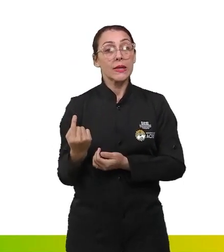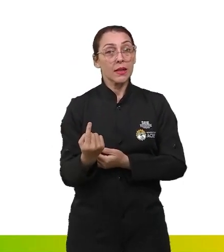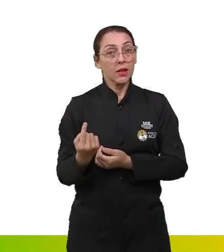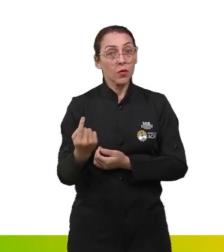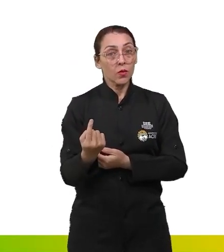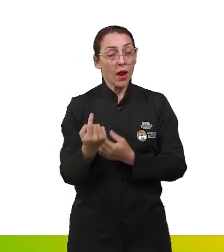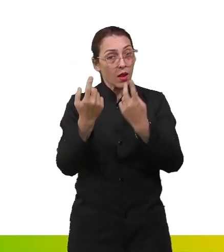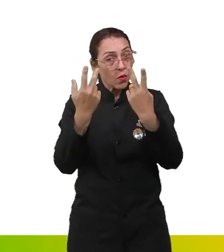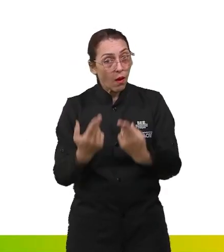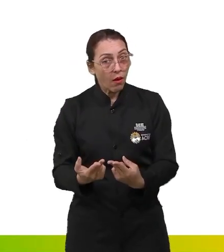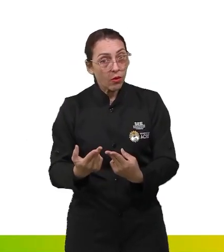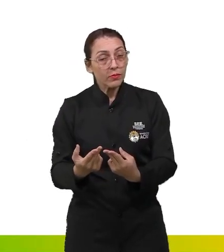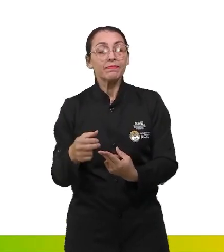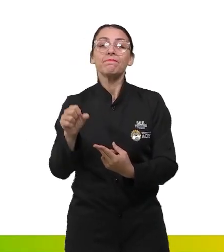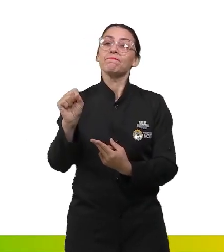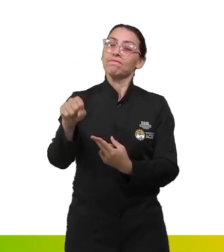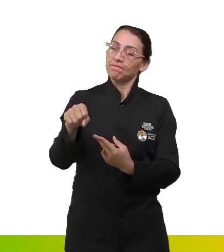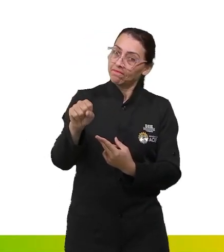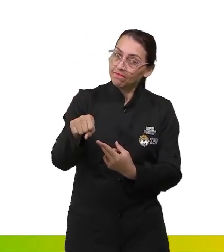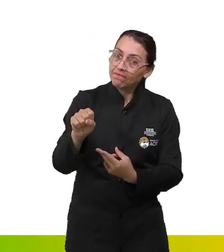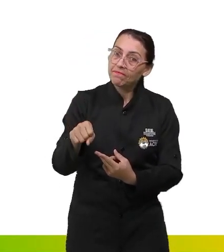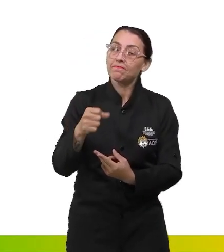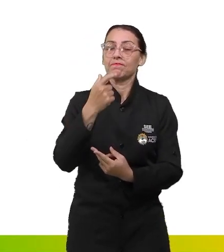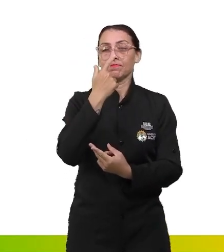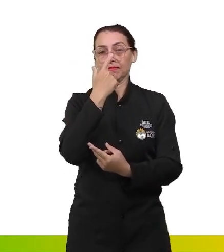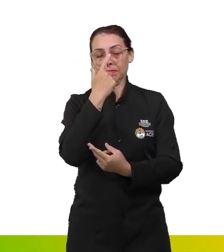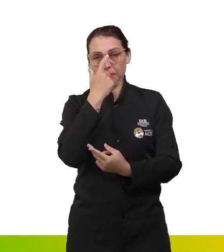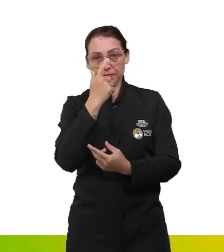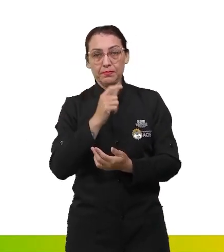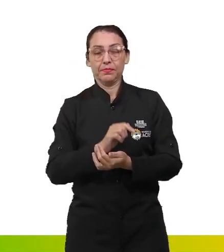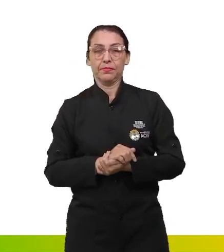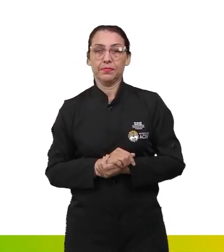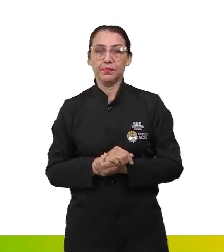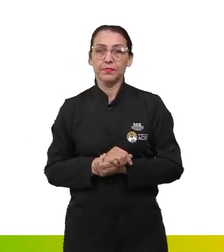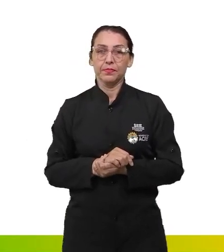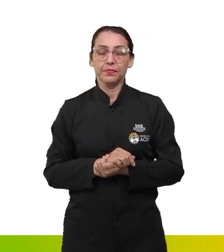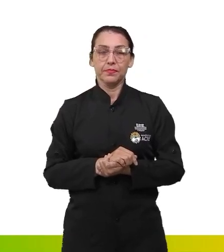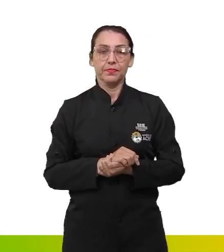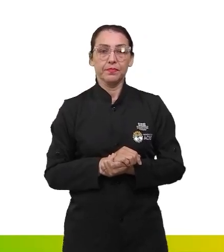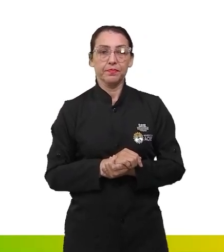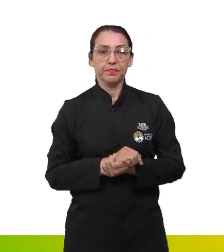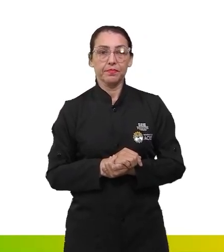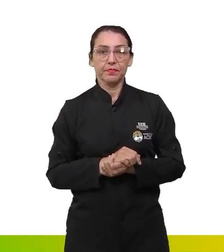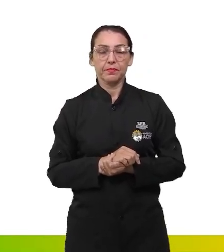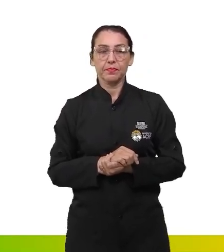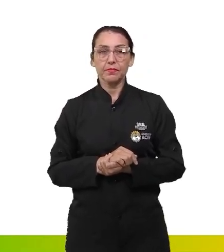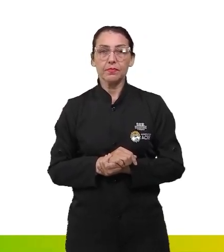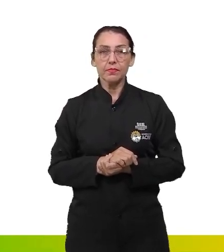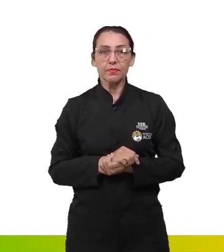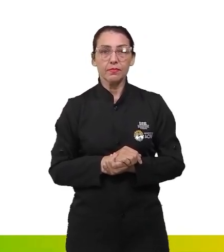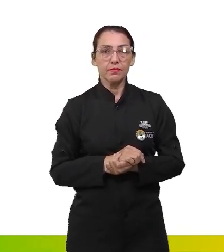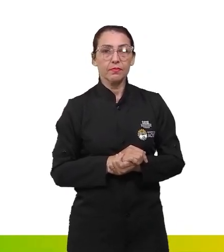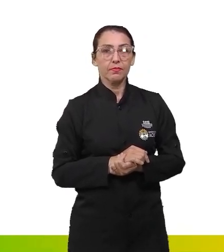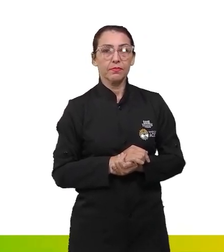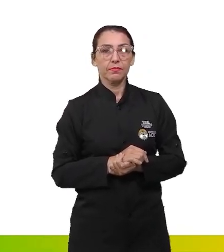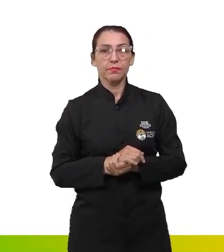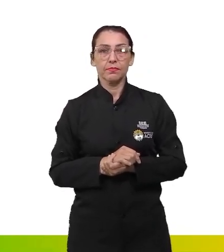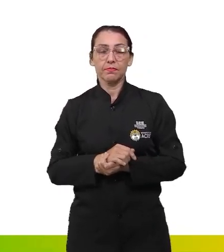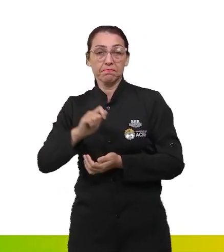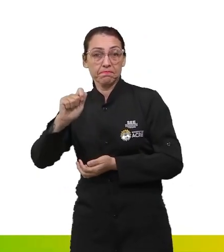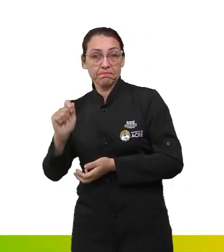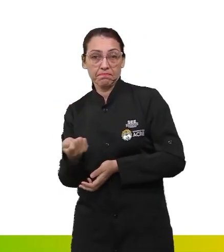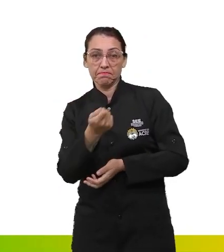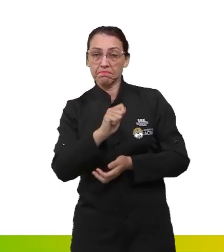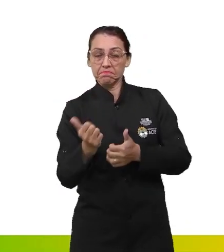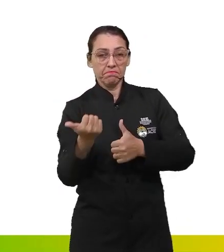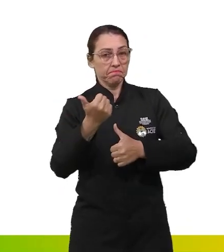singular, seria a mesma coisa? Sim, seria. Aqui pode ser qualquer coisa. Eu posso colocar por ele tênis, por qualquer coisa